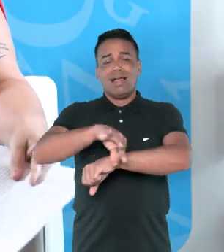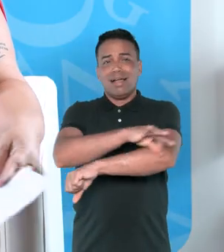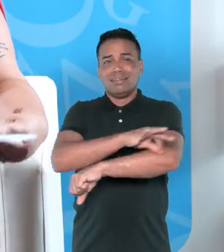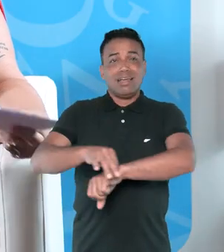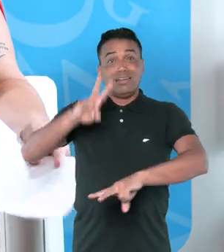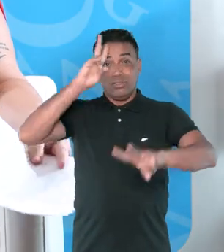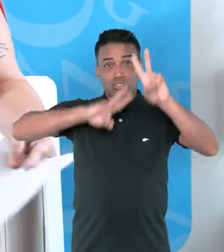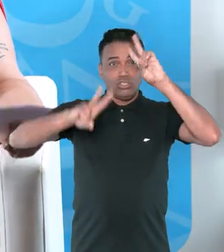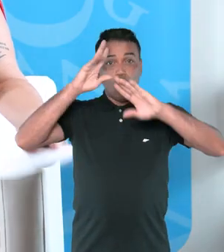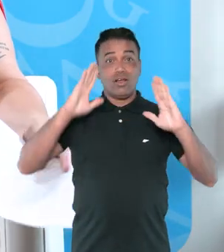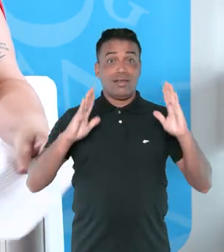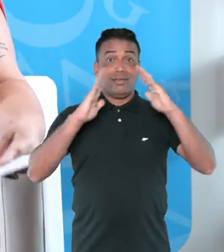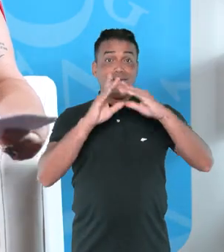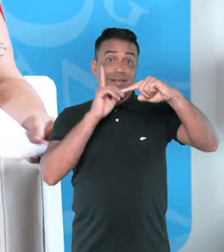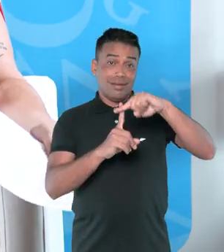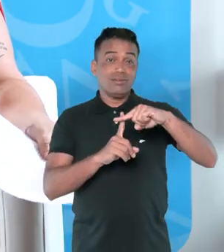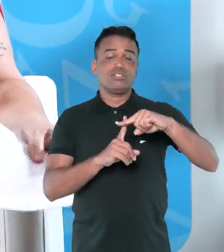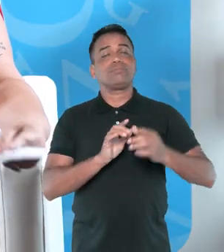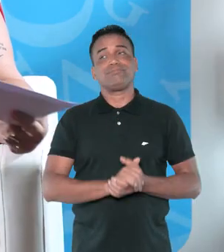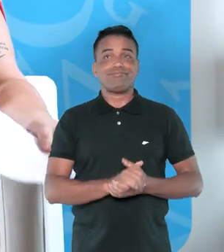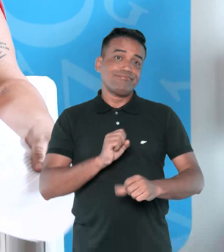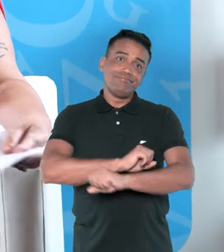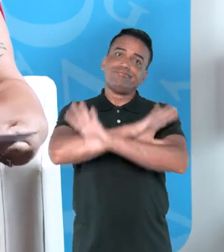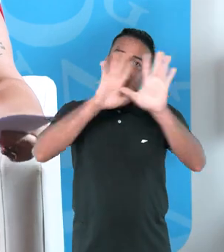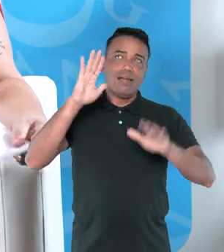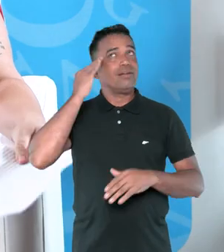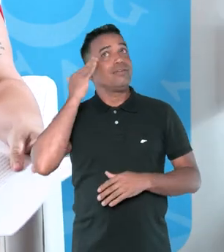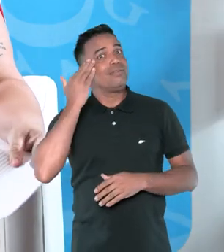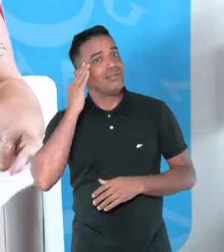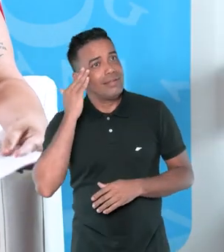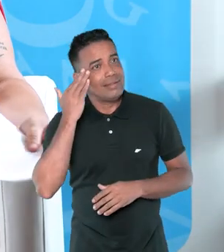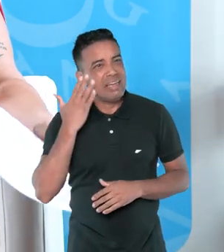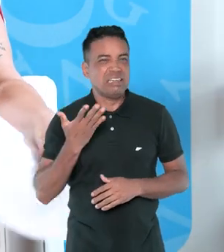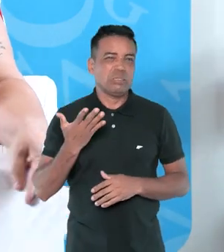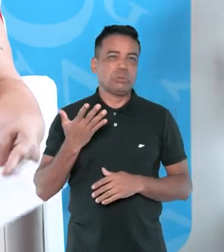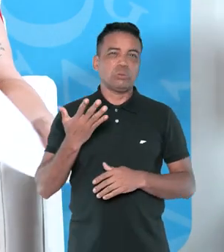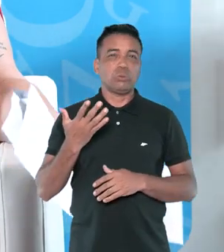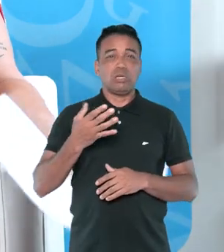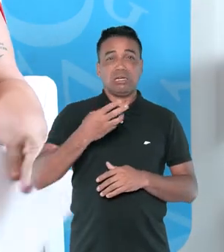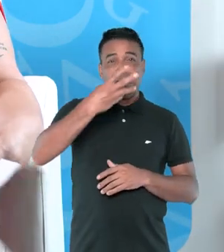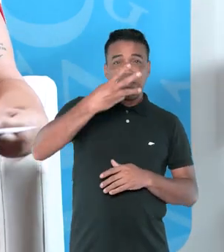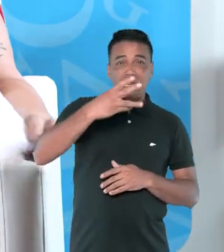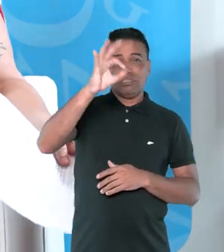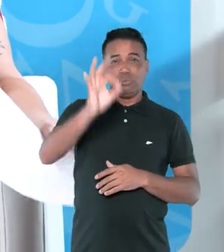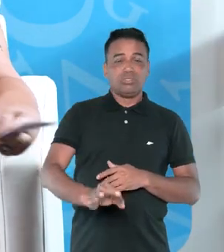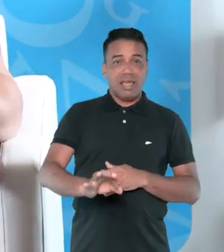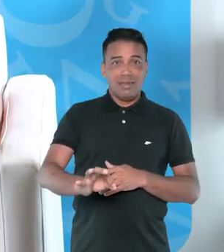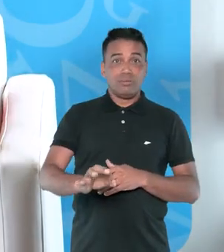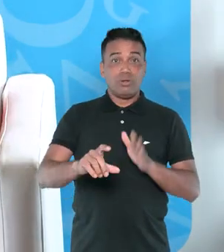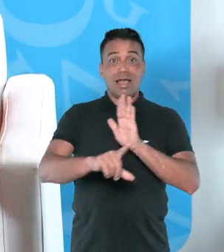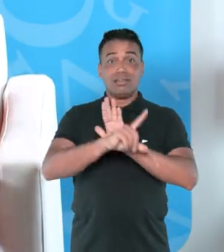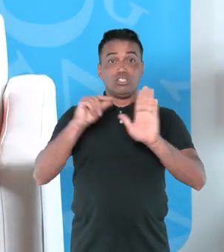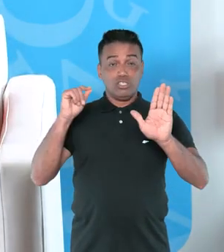igreja, obviamente entendendo por aí uns 3% do que ele estava dizendo, porque era um artigo